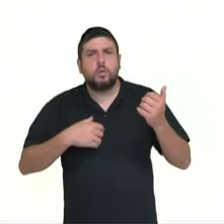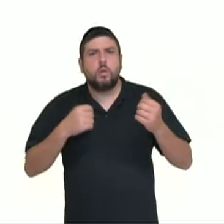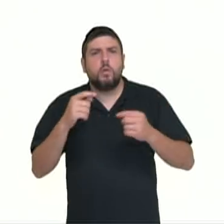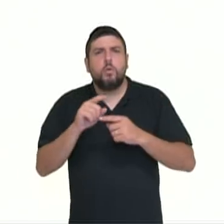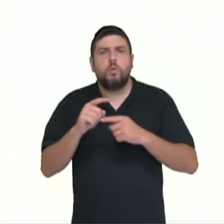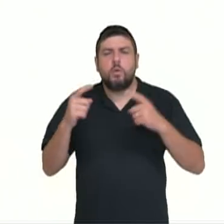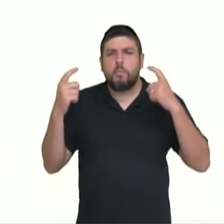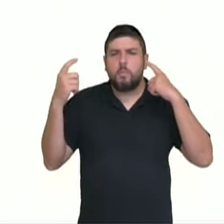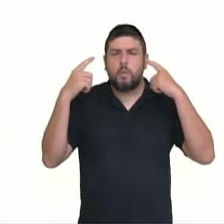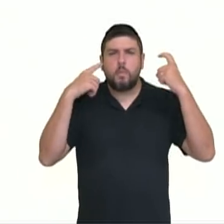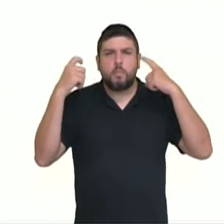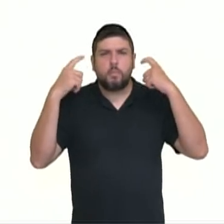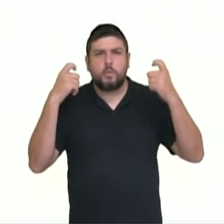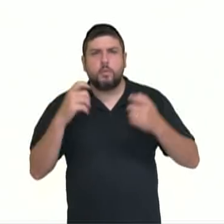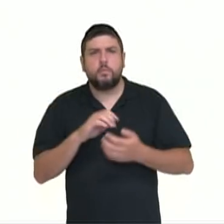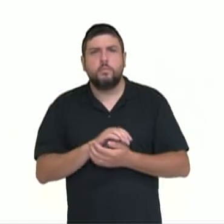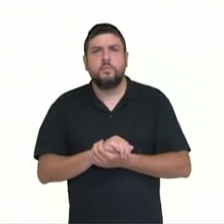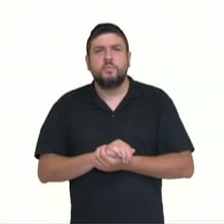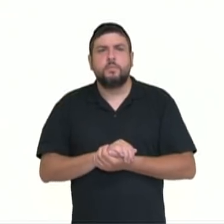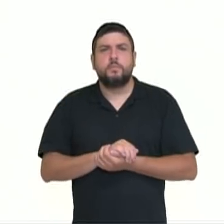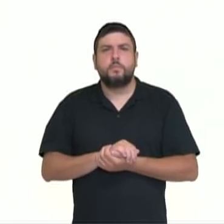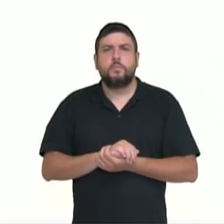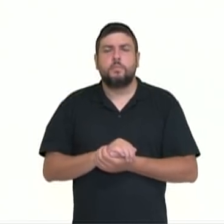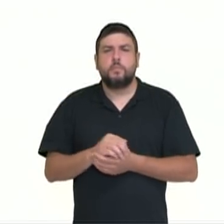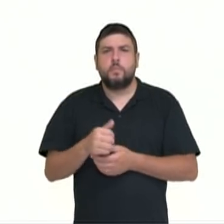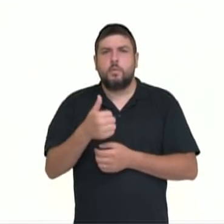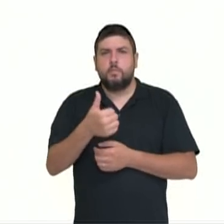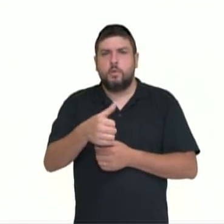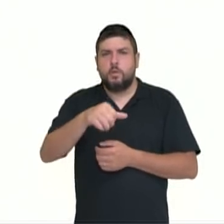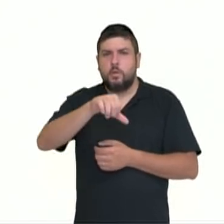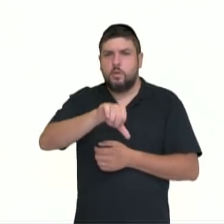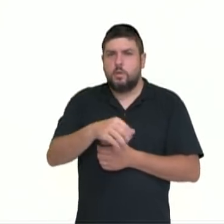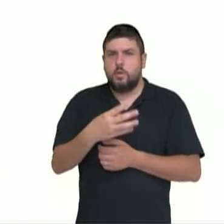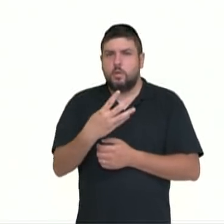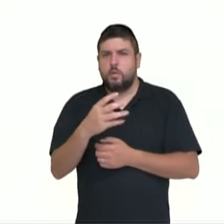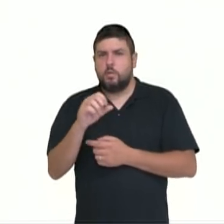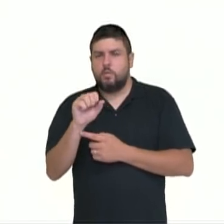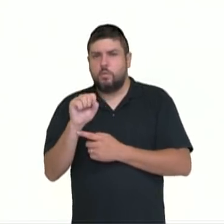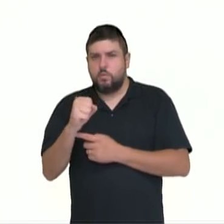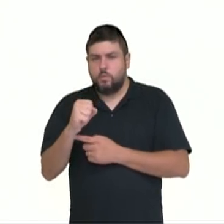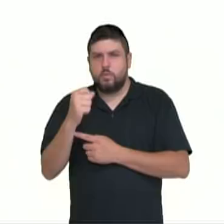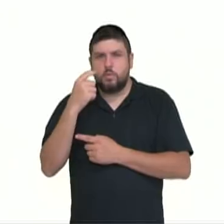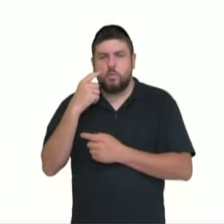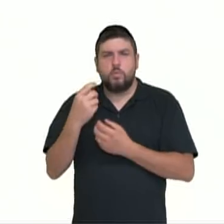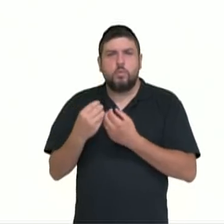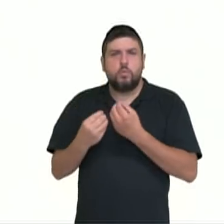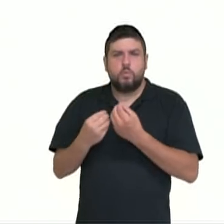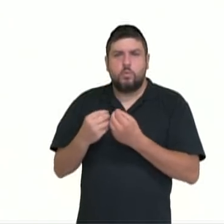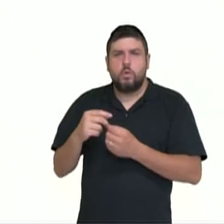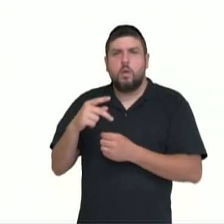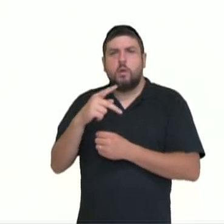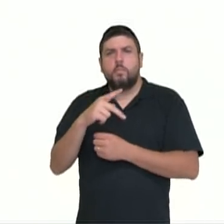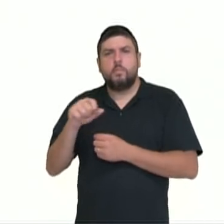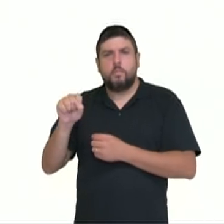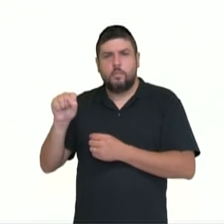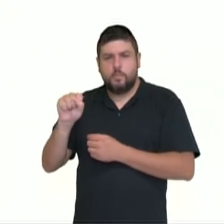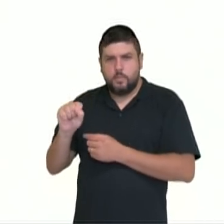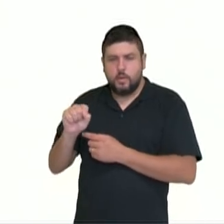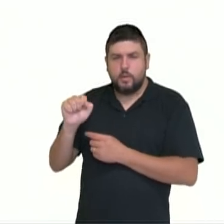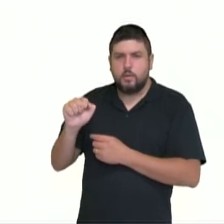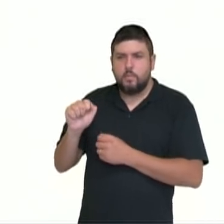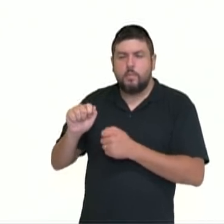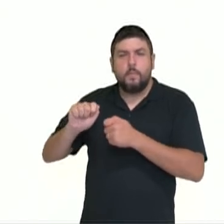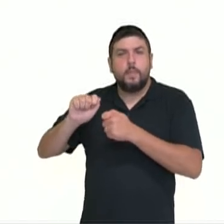Em 1948, Pierre Schaeffer, ele criou um concerto, ele fez um